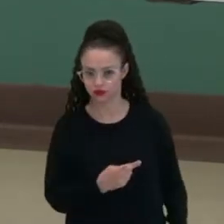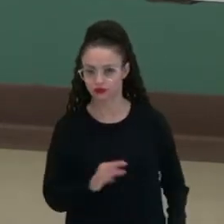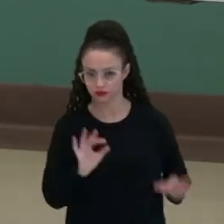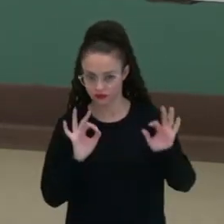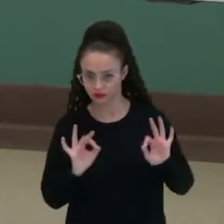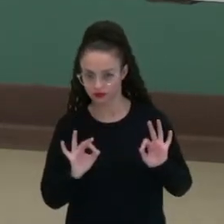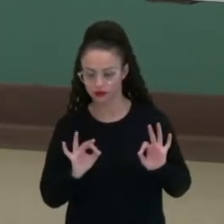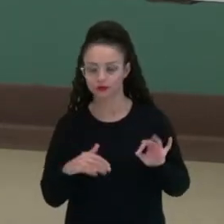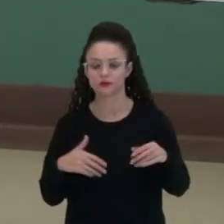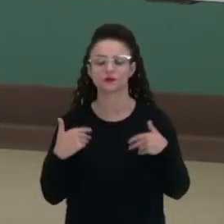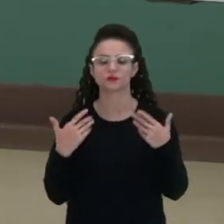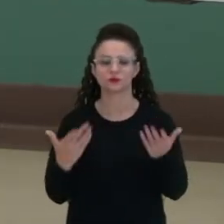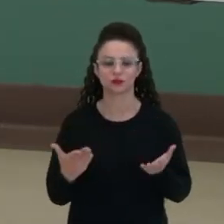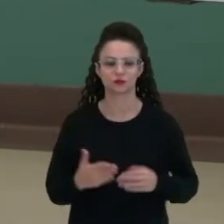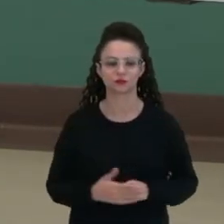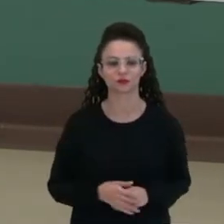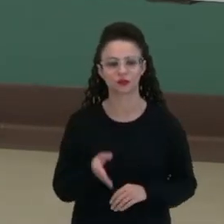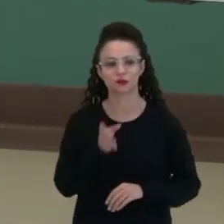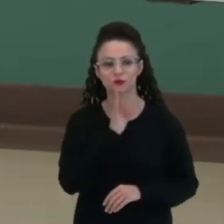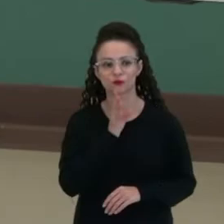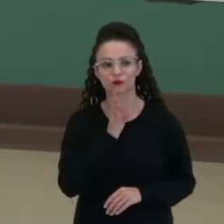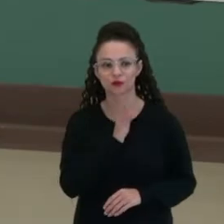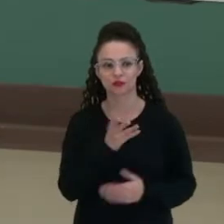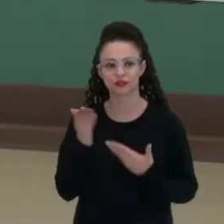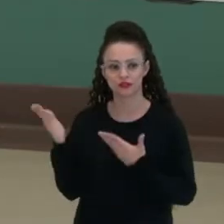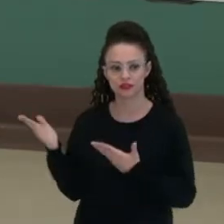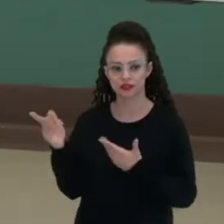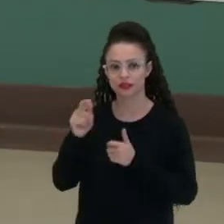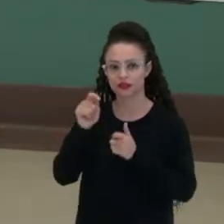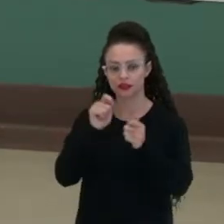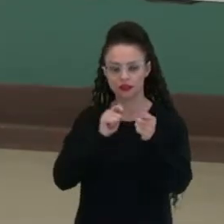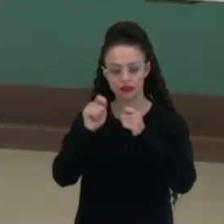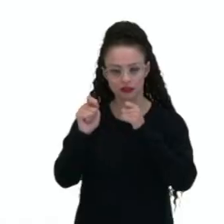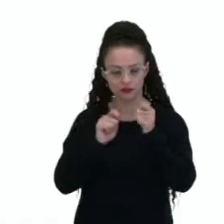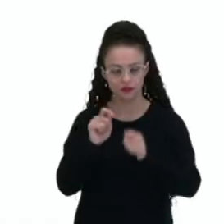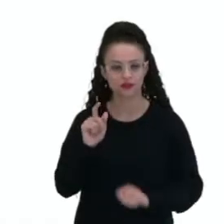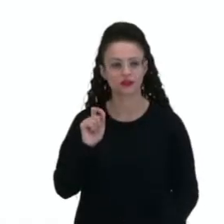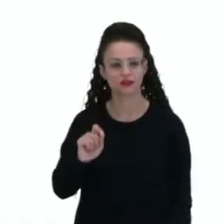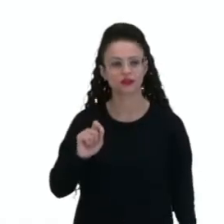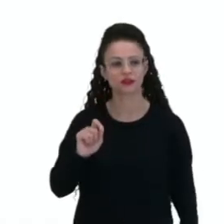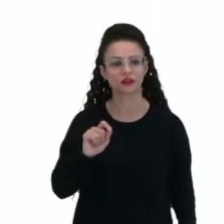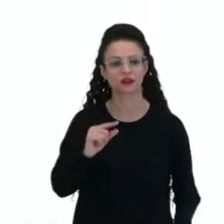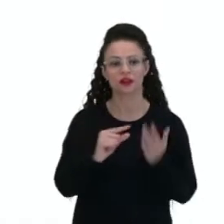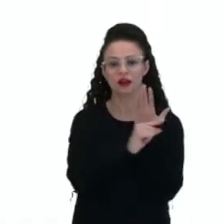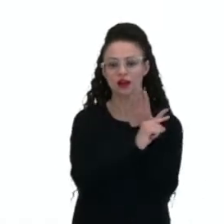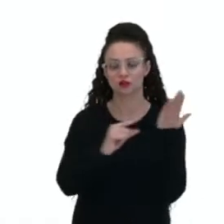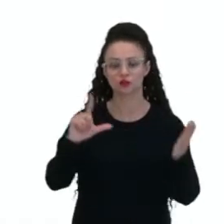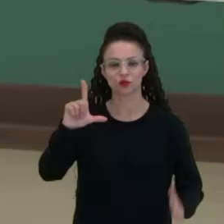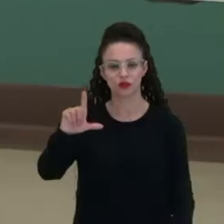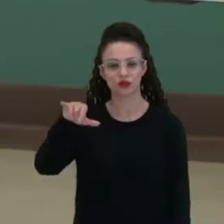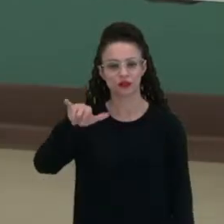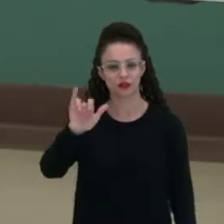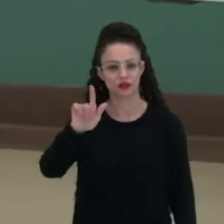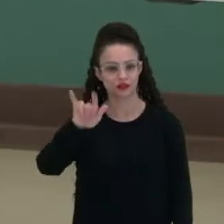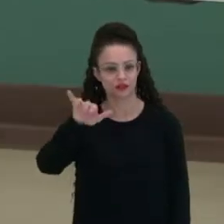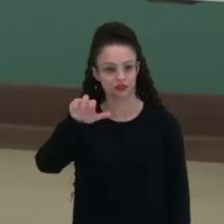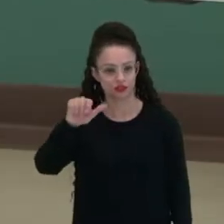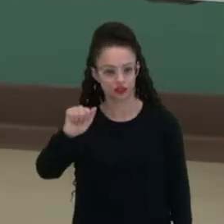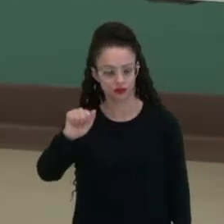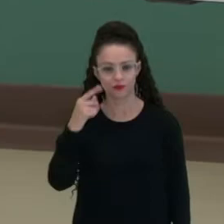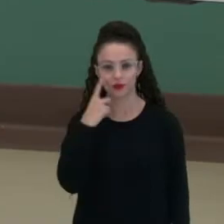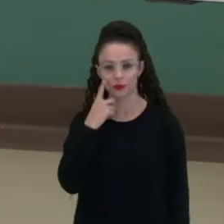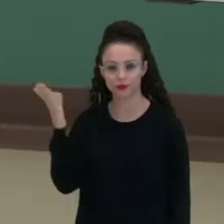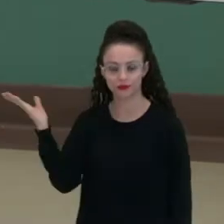frente. Então, vamos conhecer uma entrevista com a autora Lígia Fagundes Telles. Vem